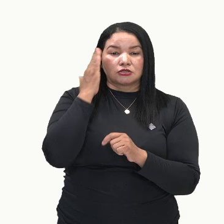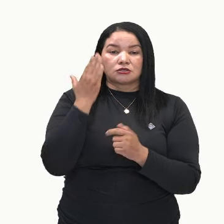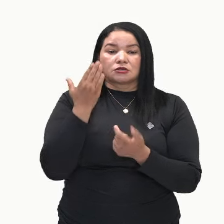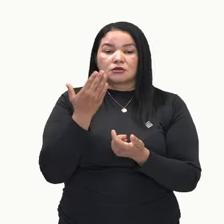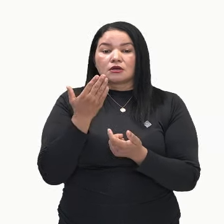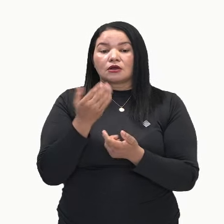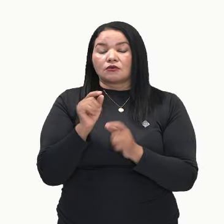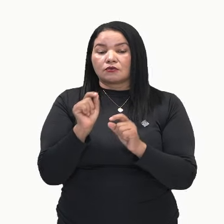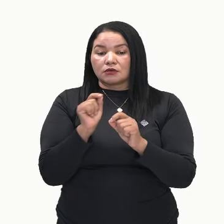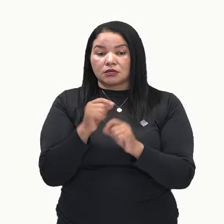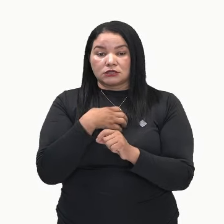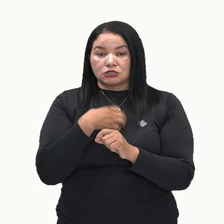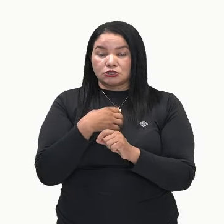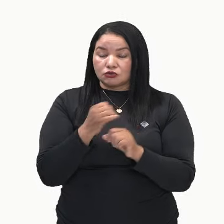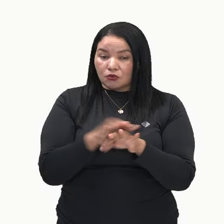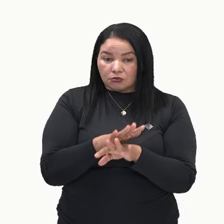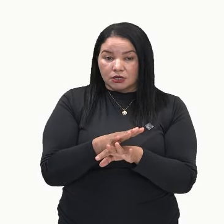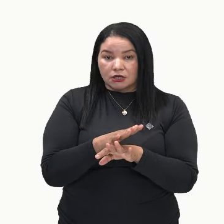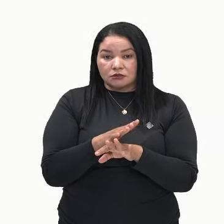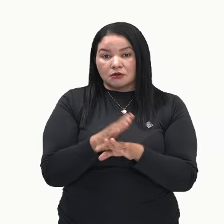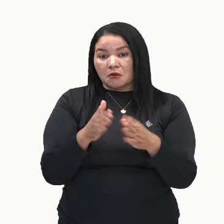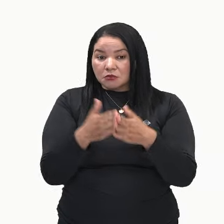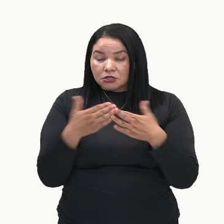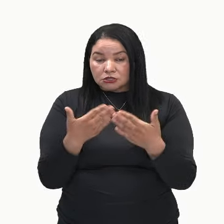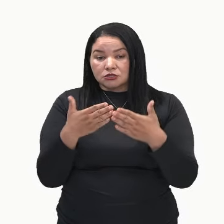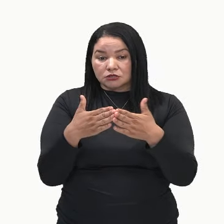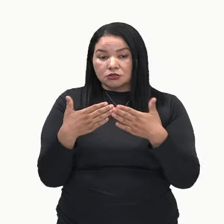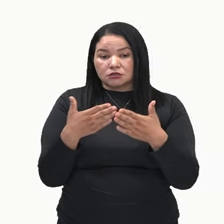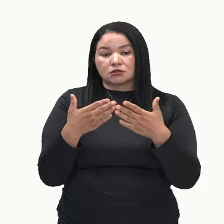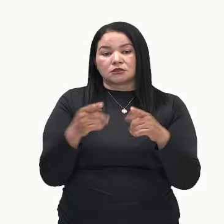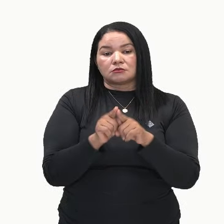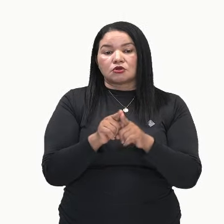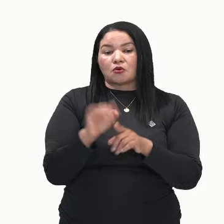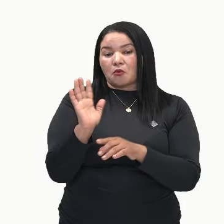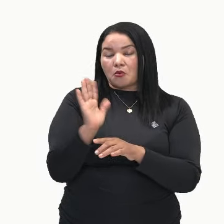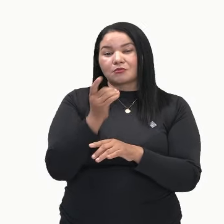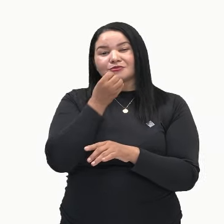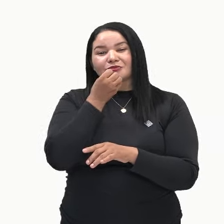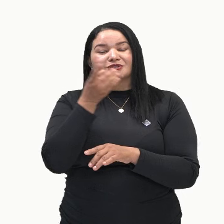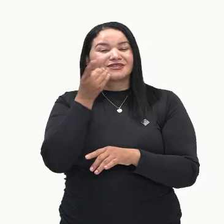está precisando de ajuda. Ou olá e bom dia, né? Alguém está me